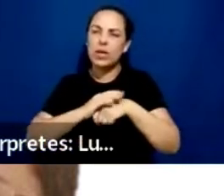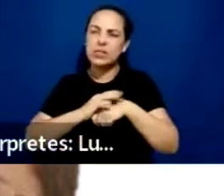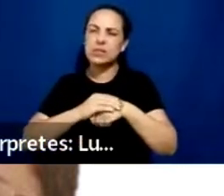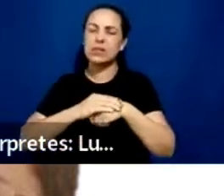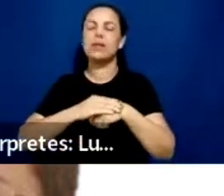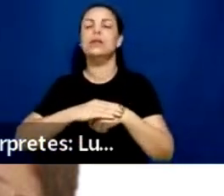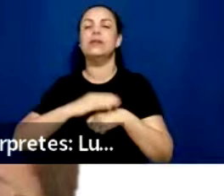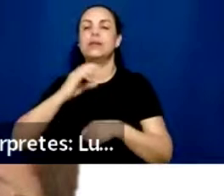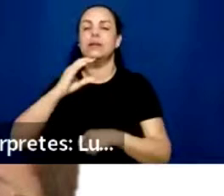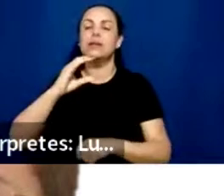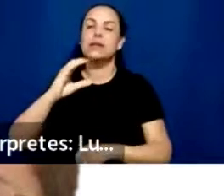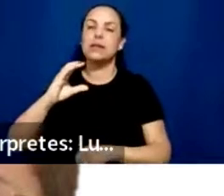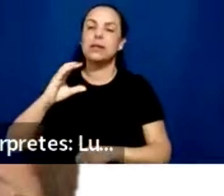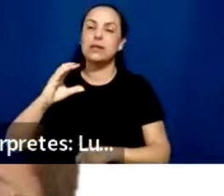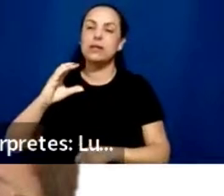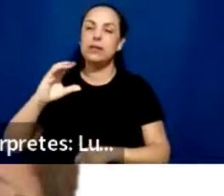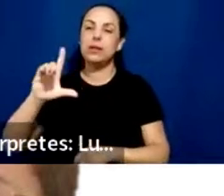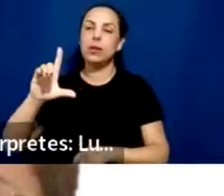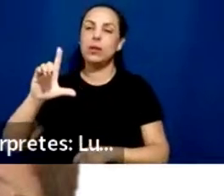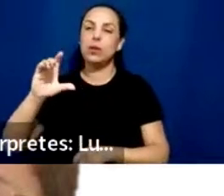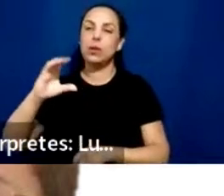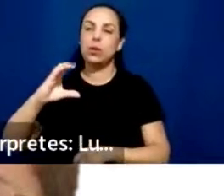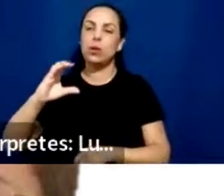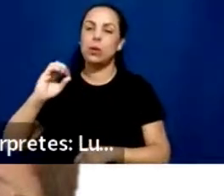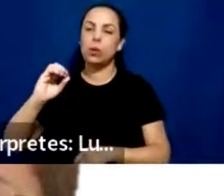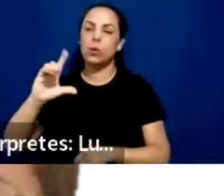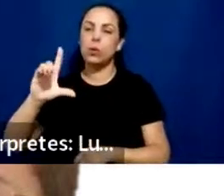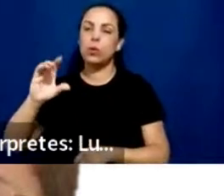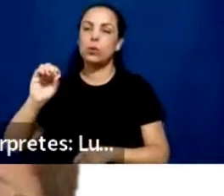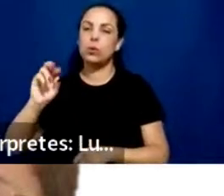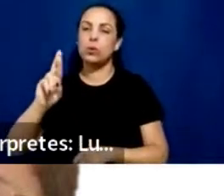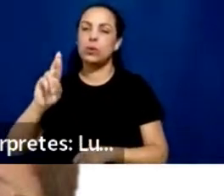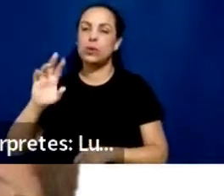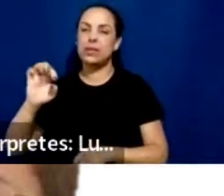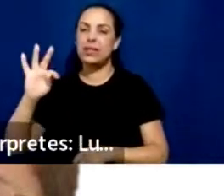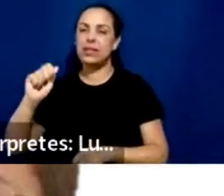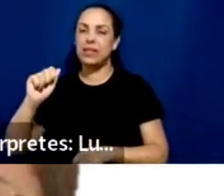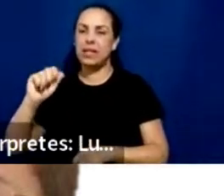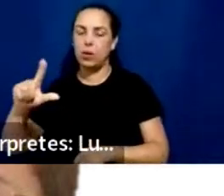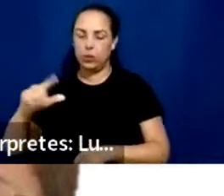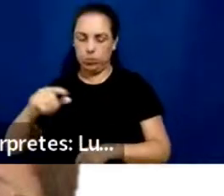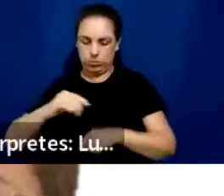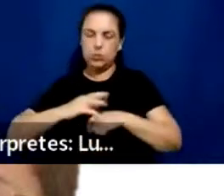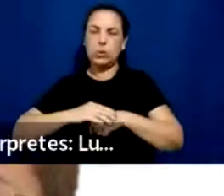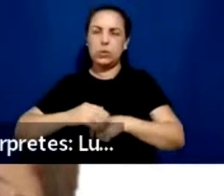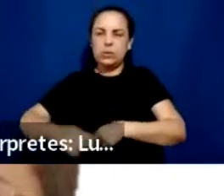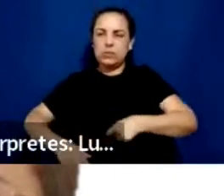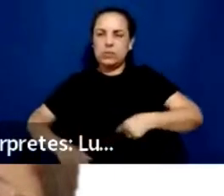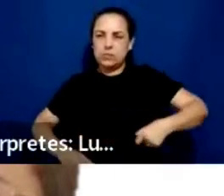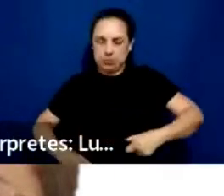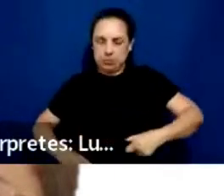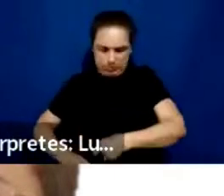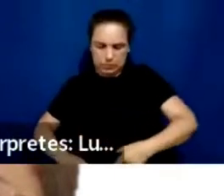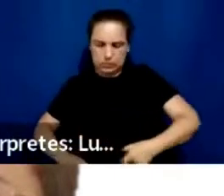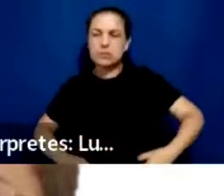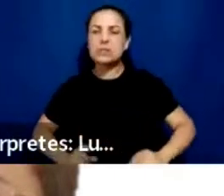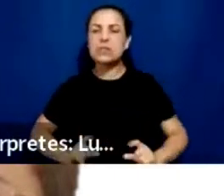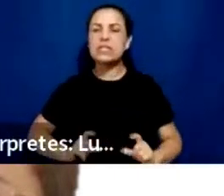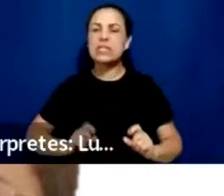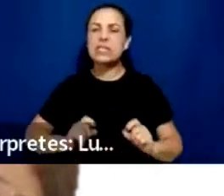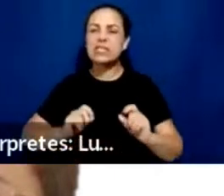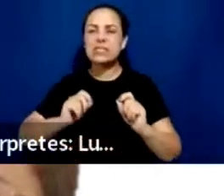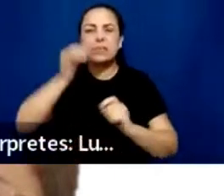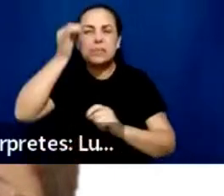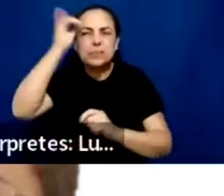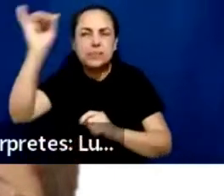é ortomolecular, ozonioterapeuta, aromaterapeuta, reformador de saúde, terapeuta plasmático, terapeuta